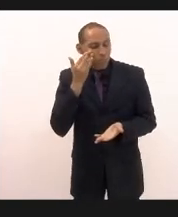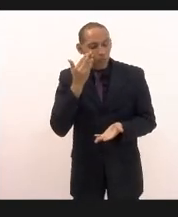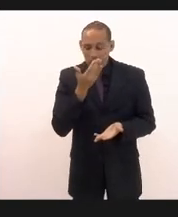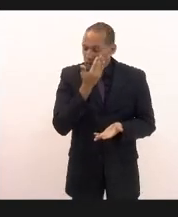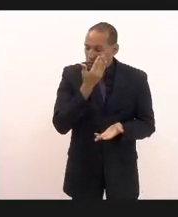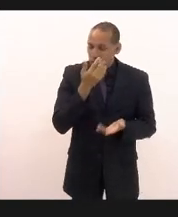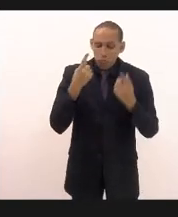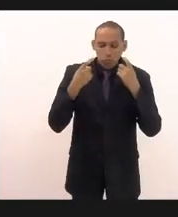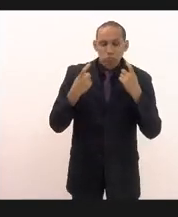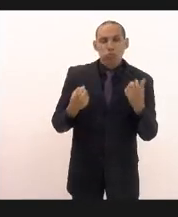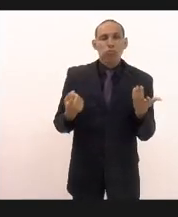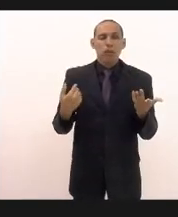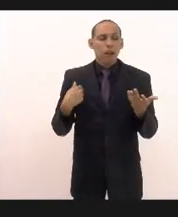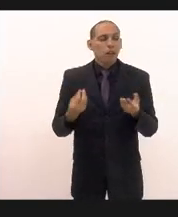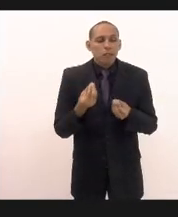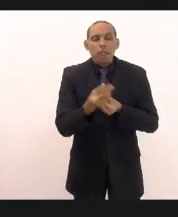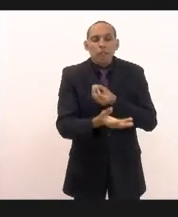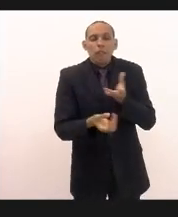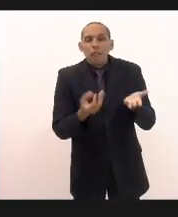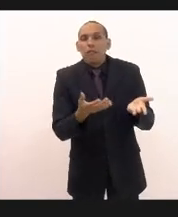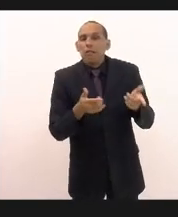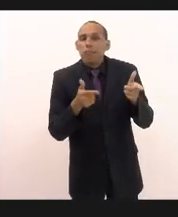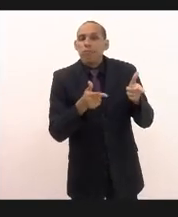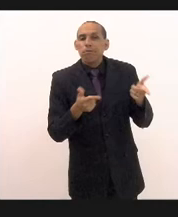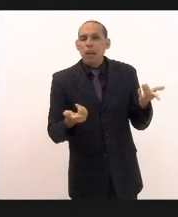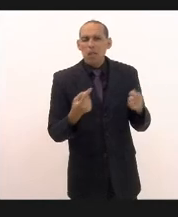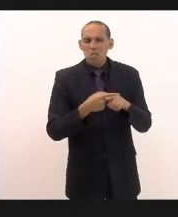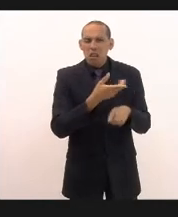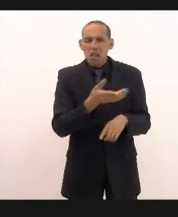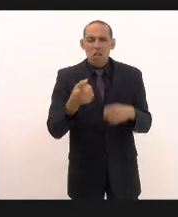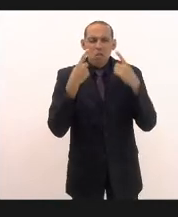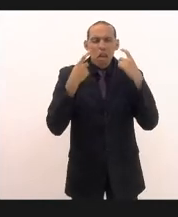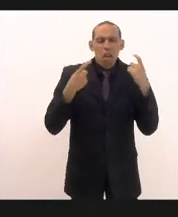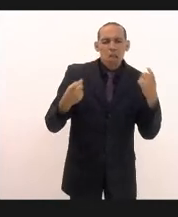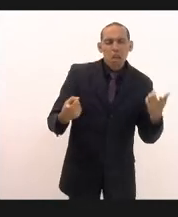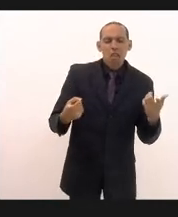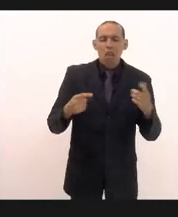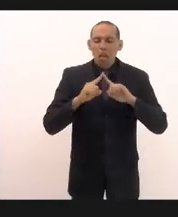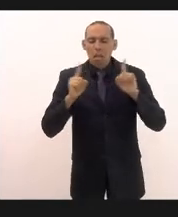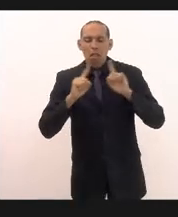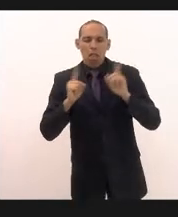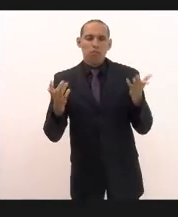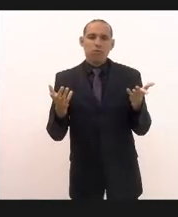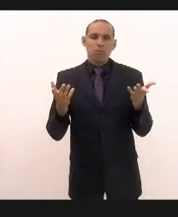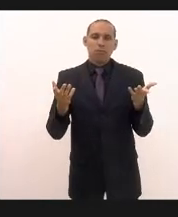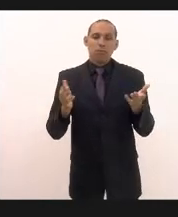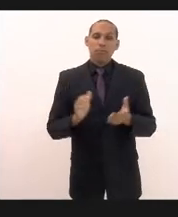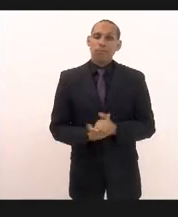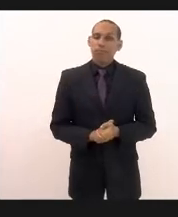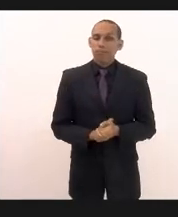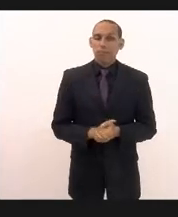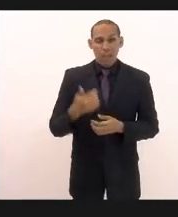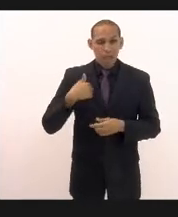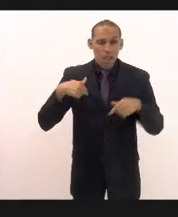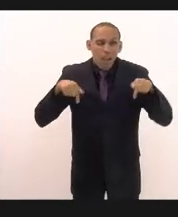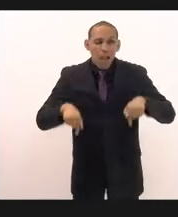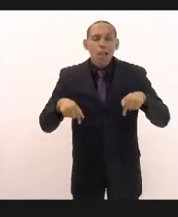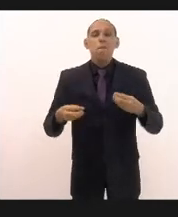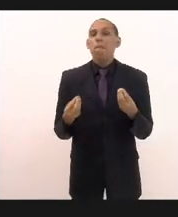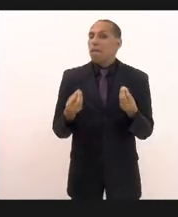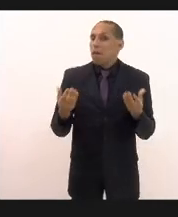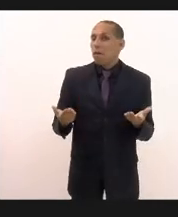vou arrumar uma caixinha de lenço para esse pessoal que fica de mimimi, de chororô. Eu estou aqui para legislar, não estou aqui para